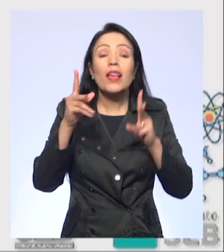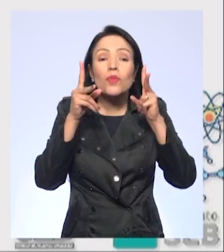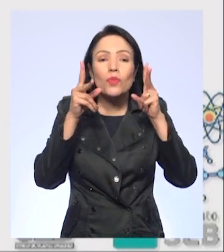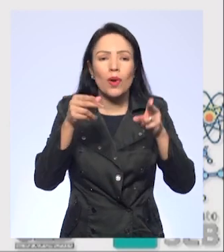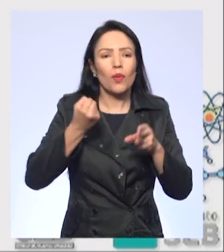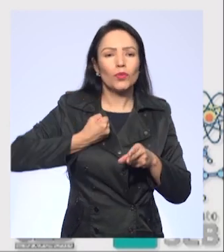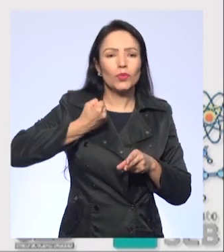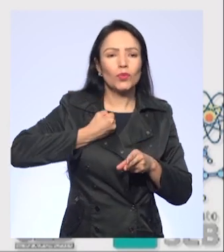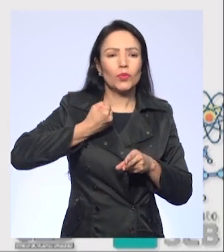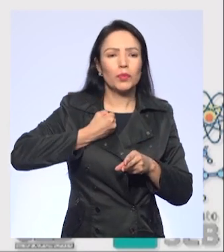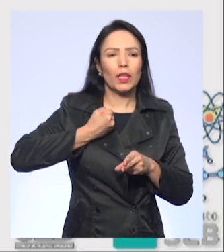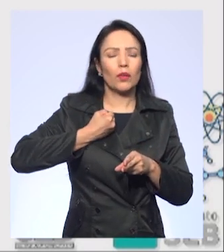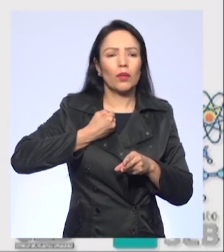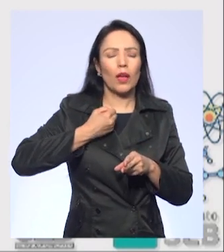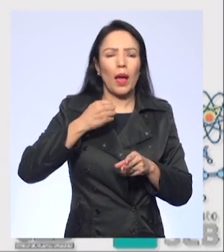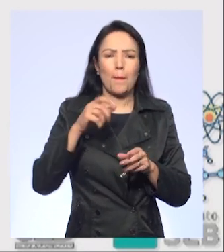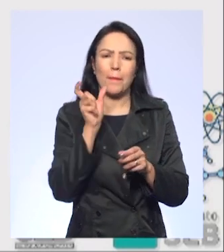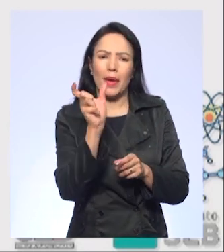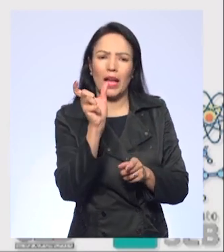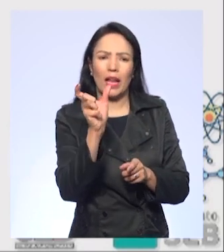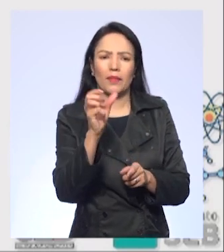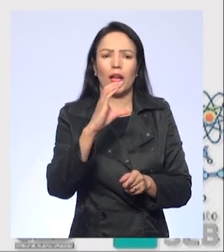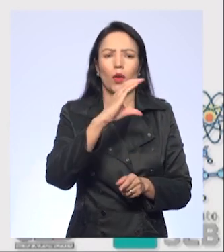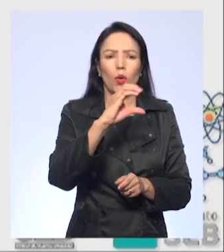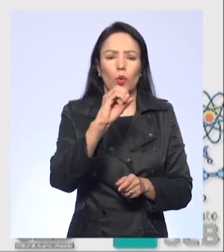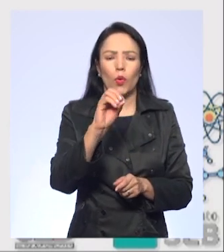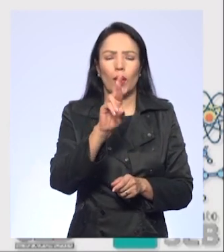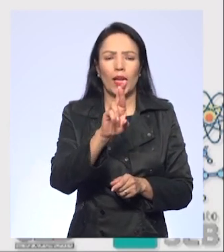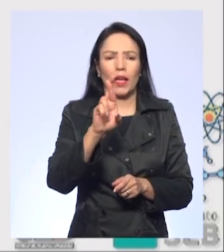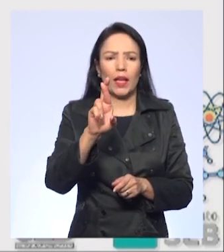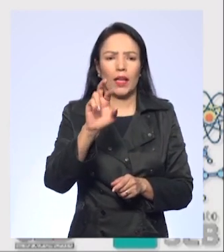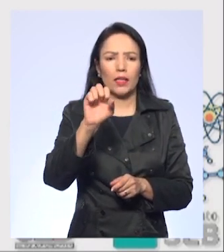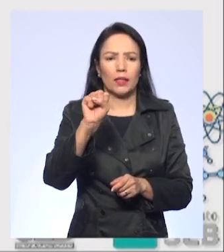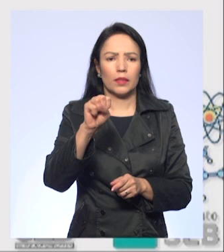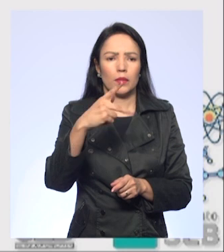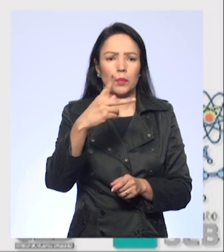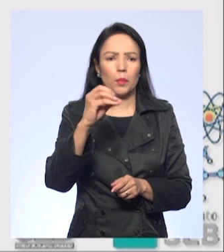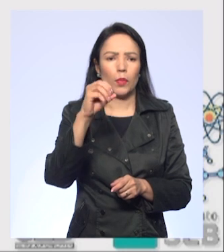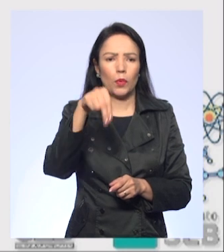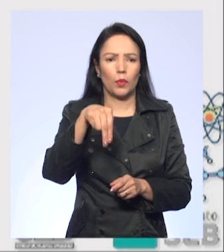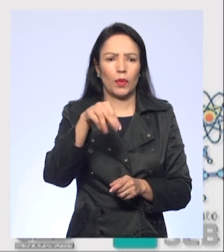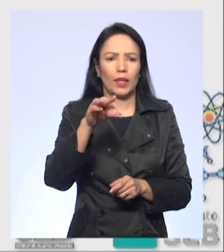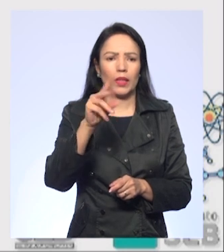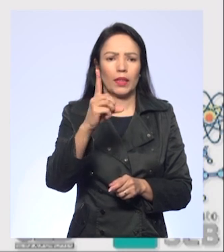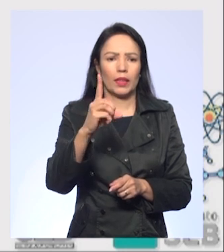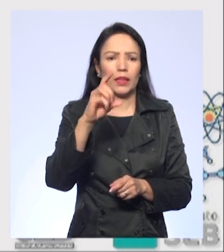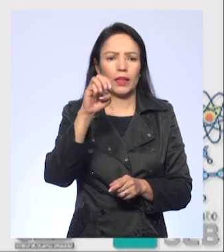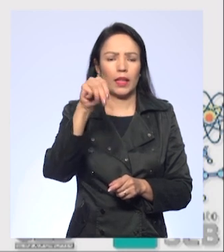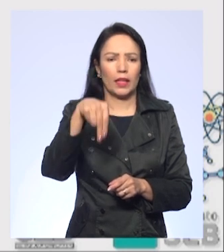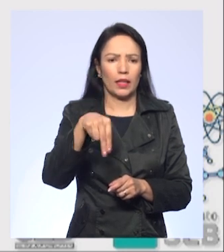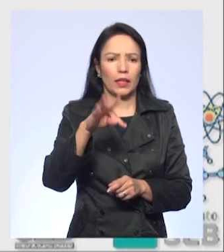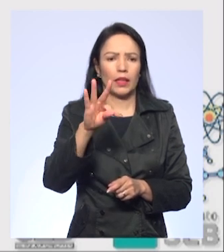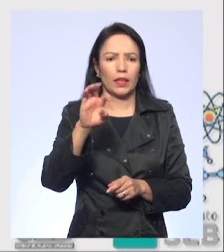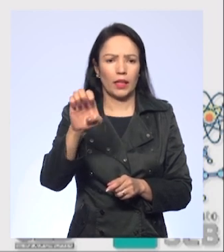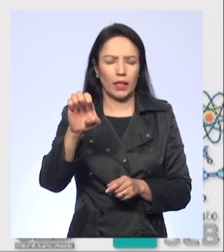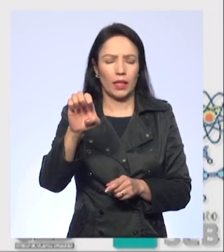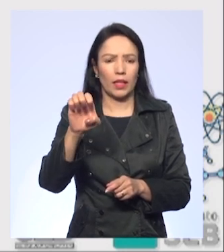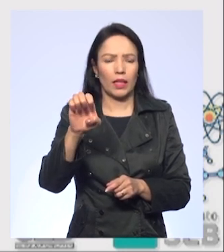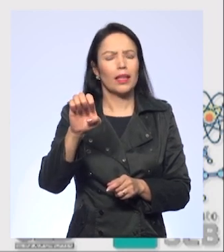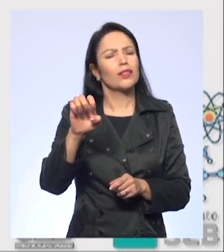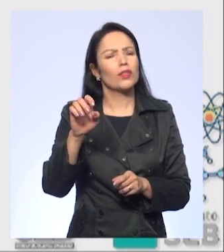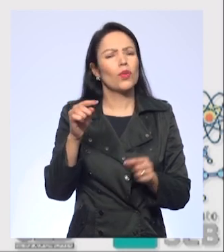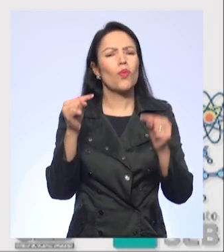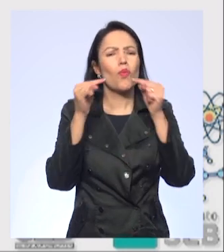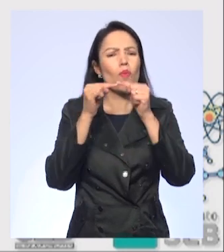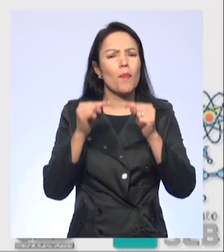correspondentes. A palavra correspondente vem de correspondência, que remete o termo endereço. Esses 2 ângulos destacados para você na tela, que